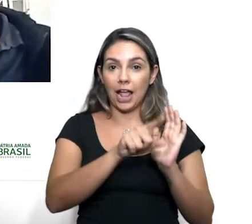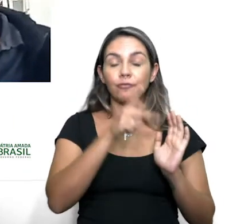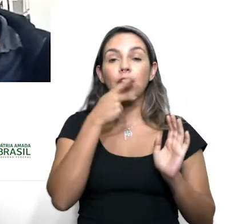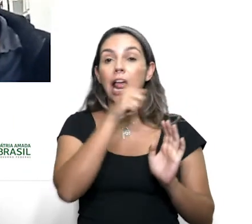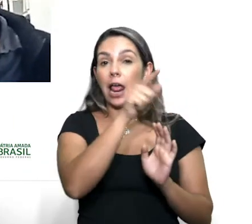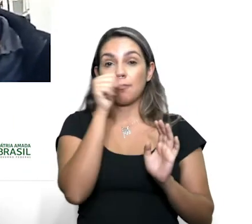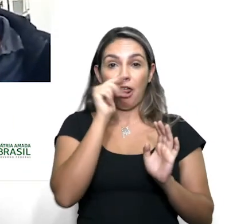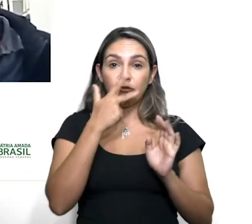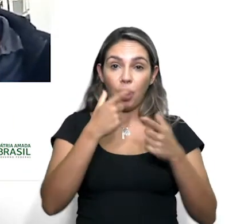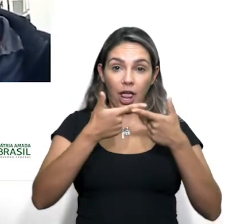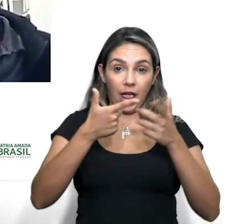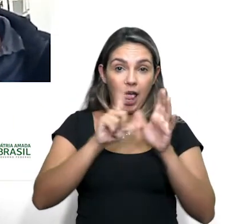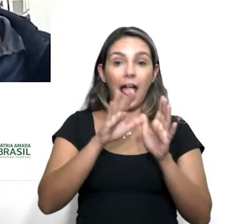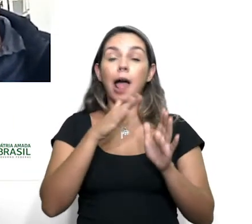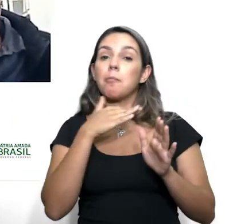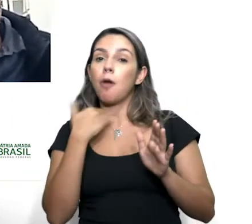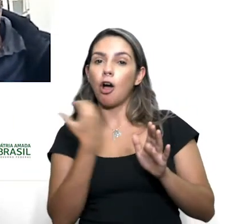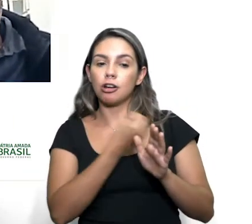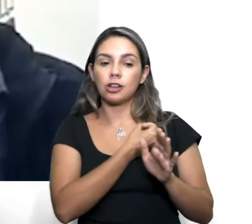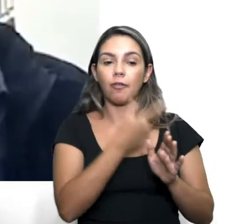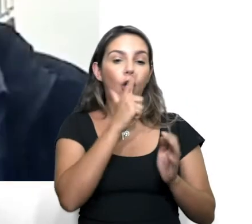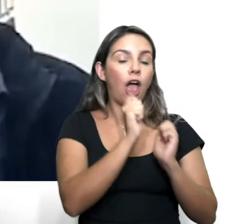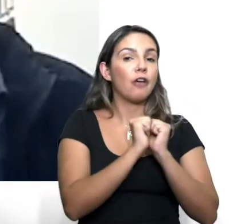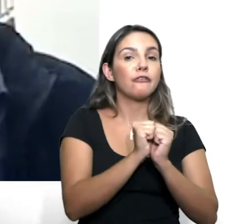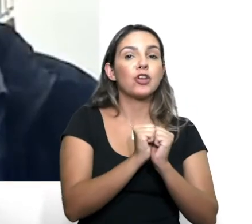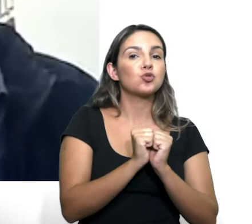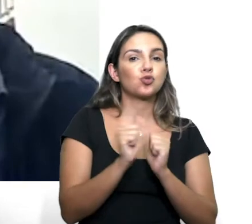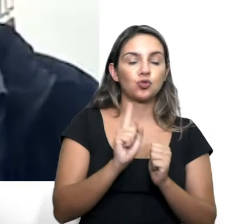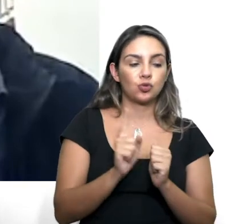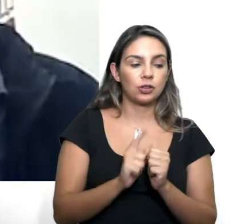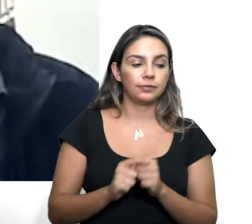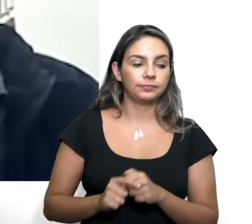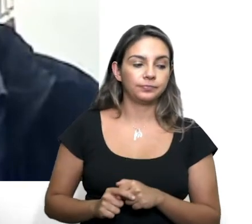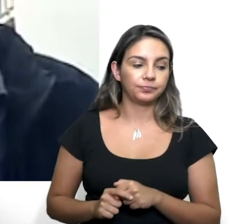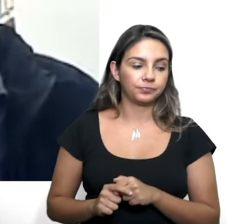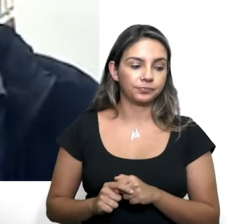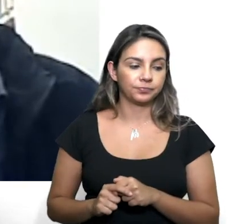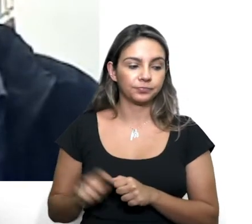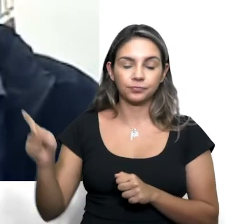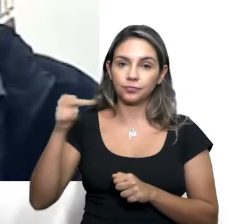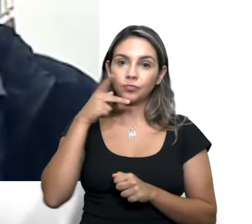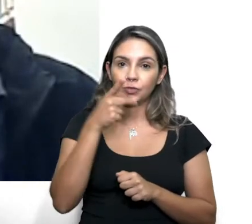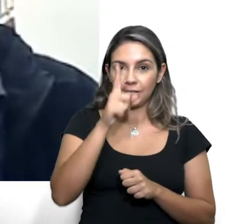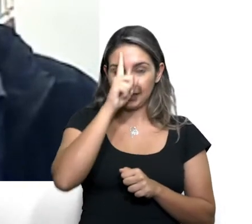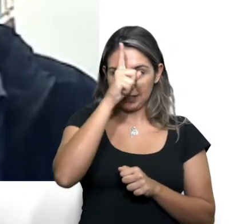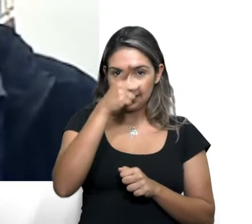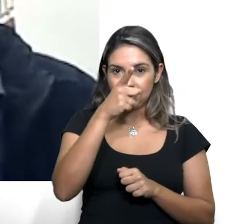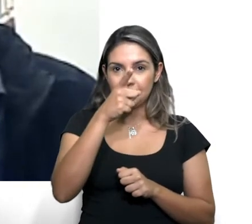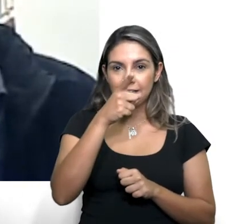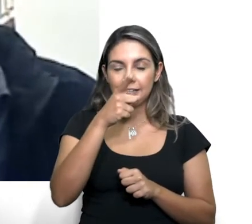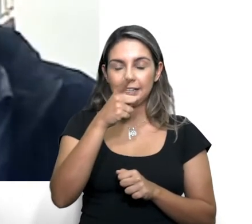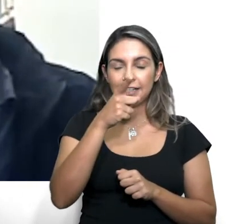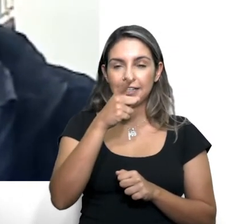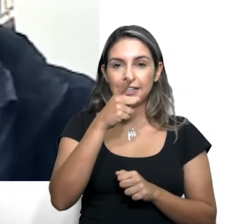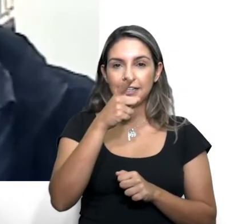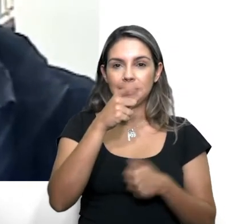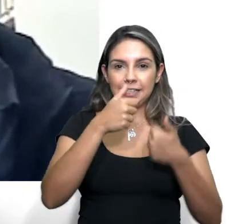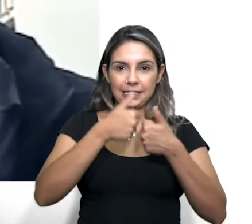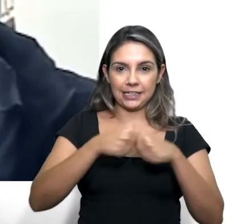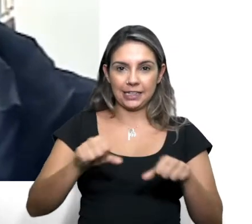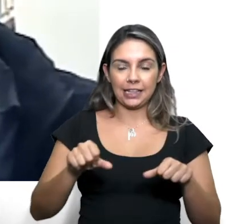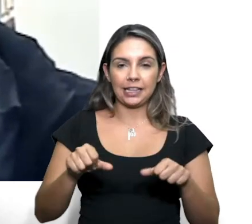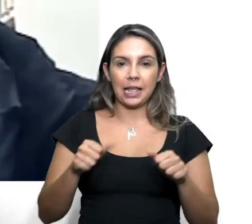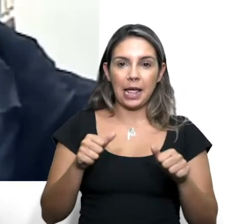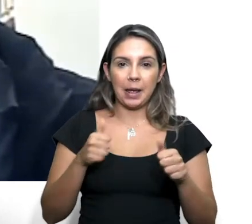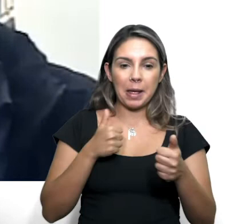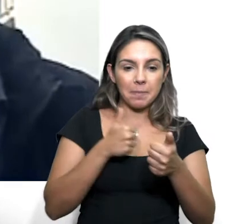Eu acho que podemos sempre dizer o Afonso falou dessa ideia da pulsão de vida, pulsão de morte estarem